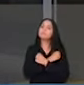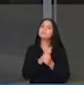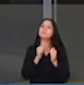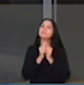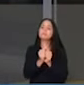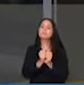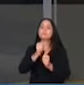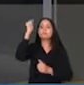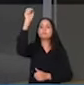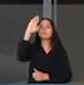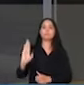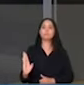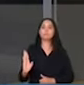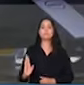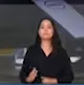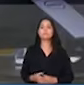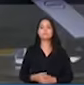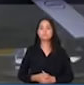Brasil